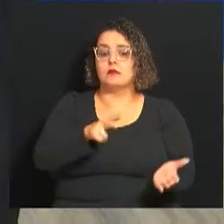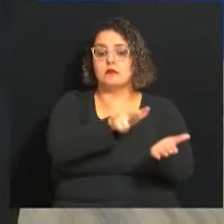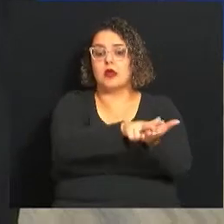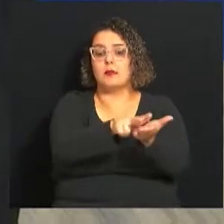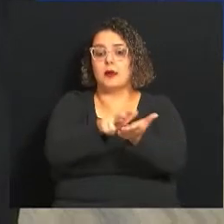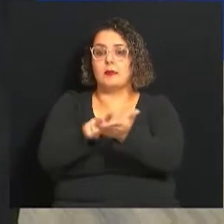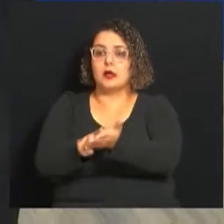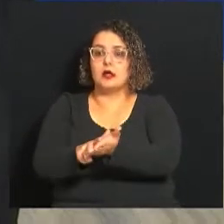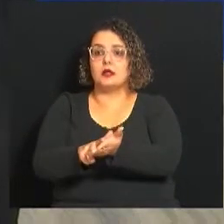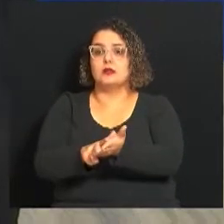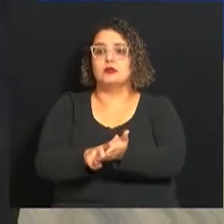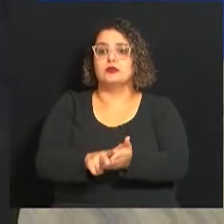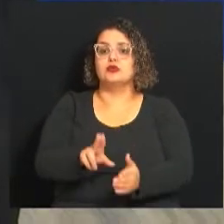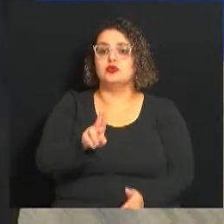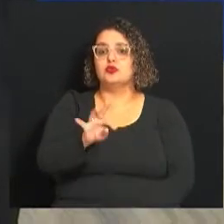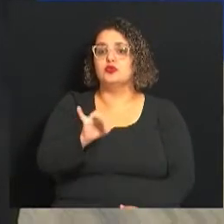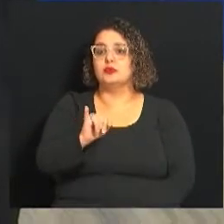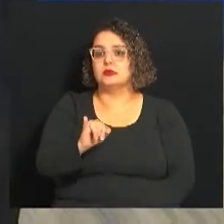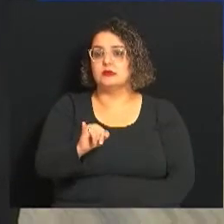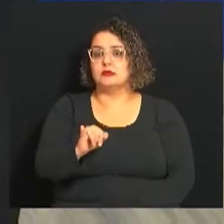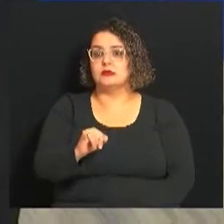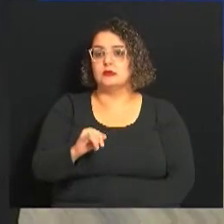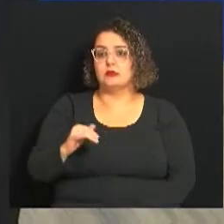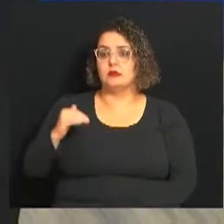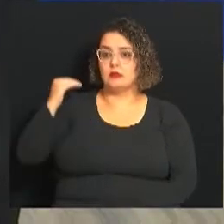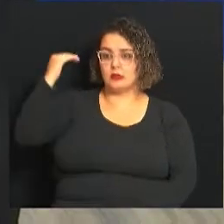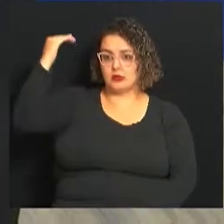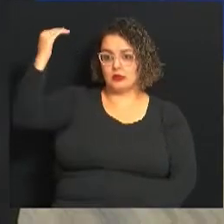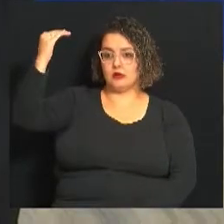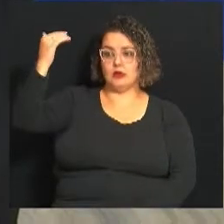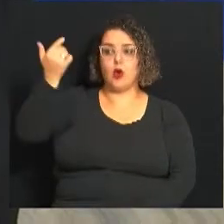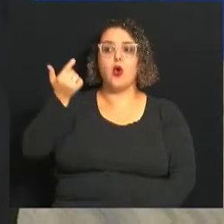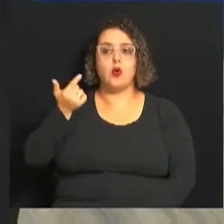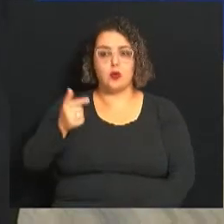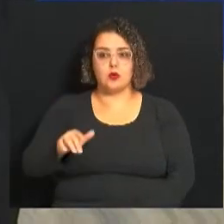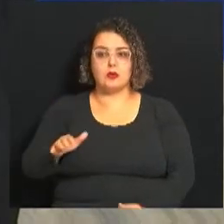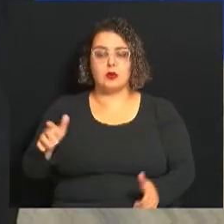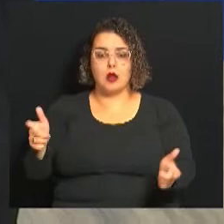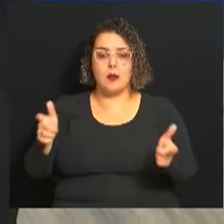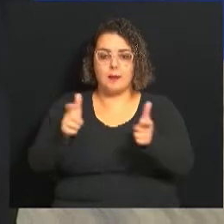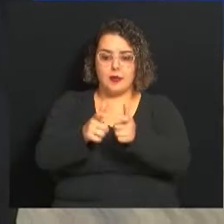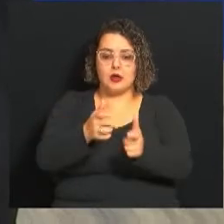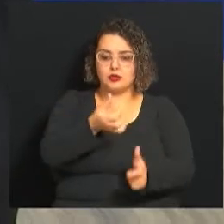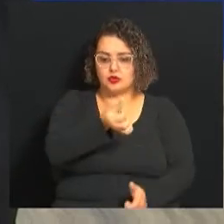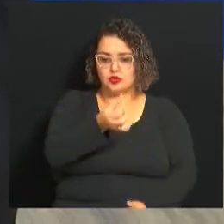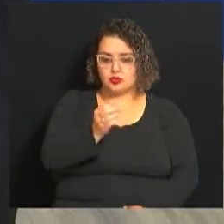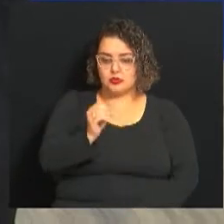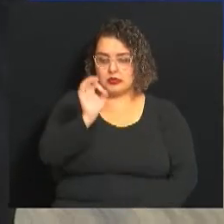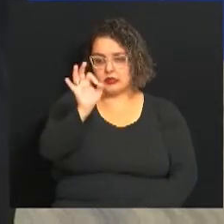de leitos de UTI para os adultos, segue abaixo dos 60%, né?